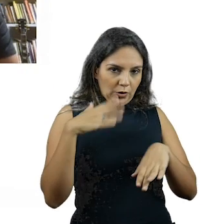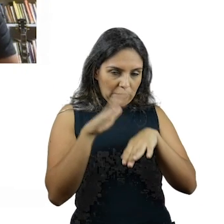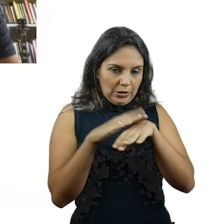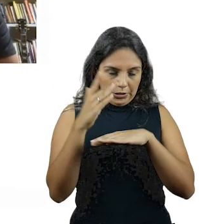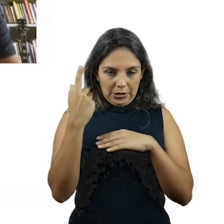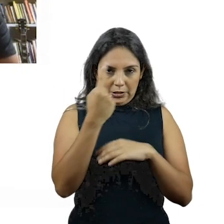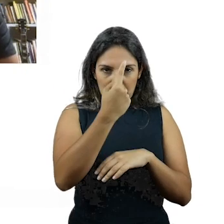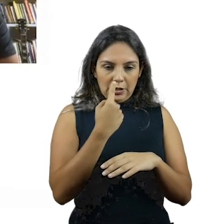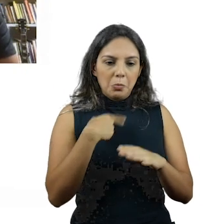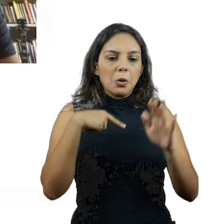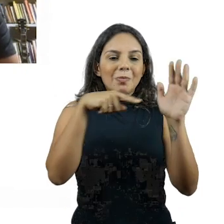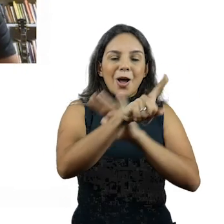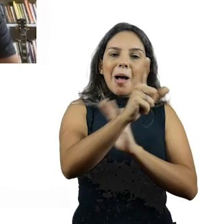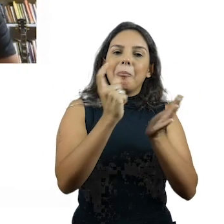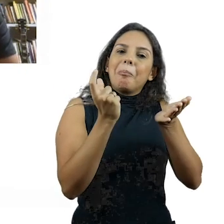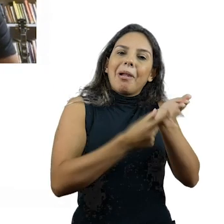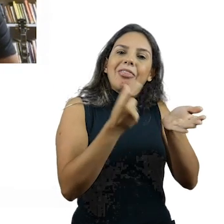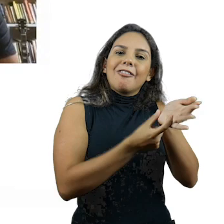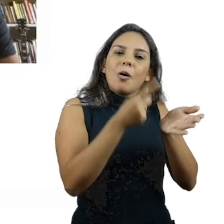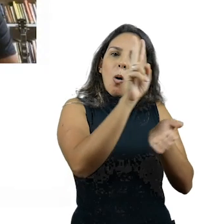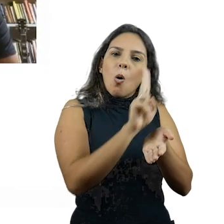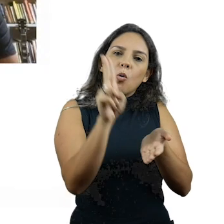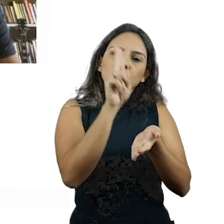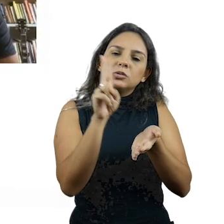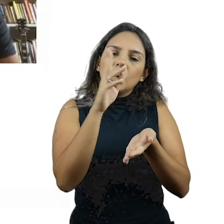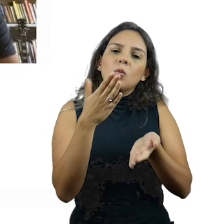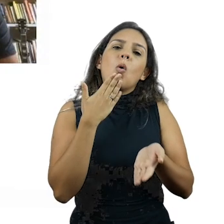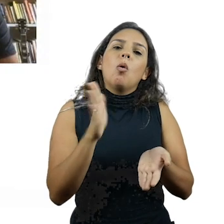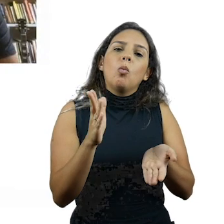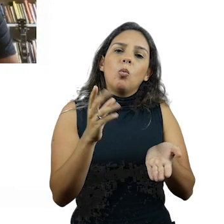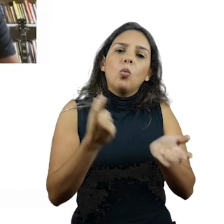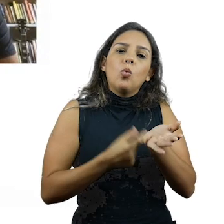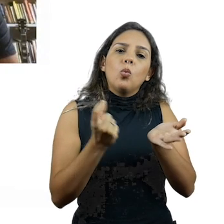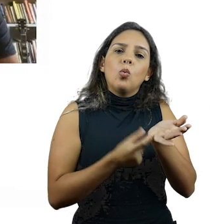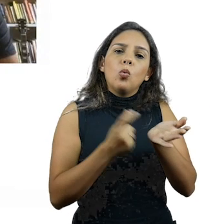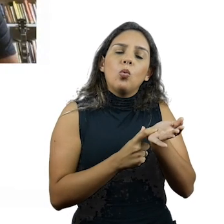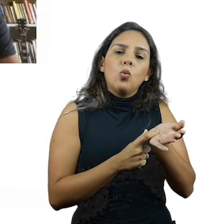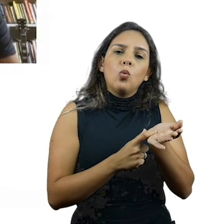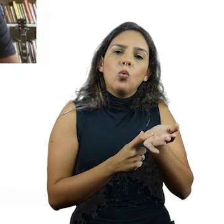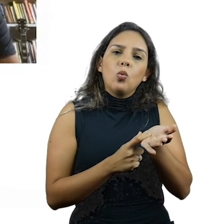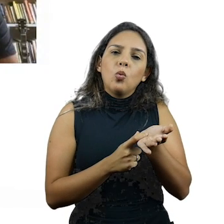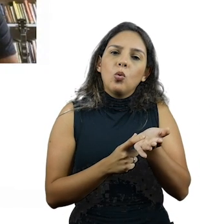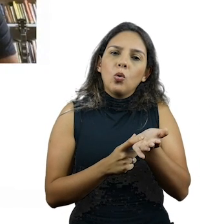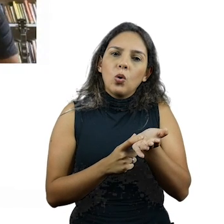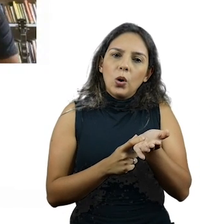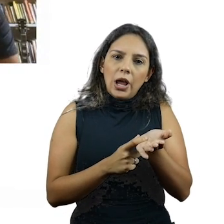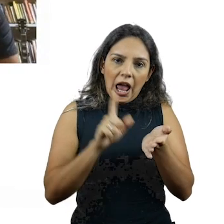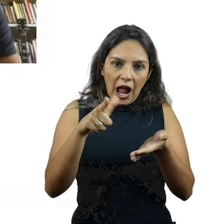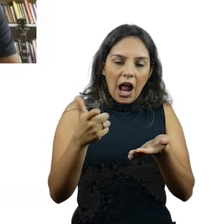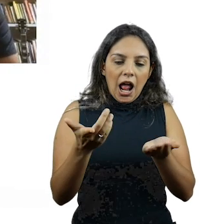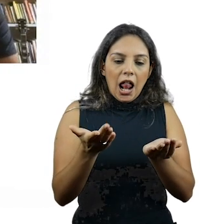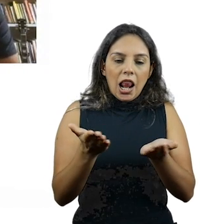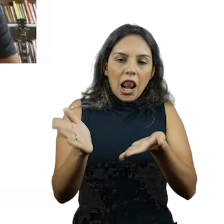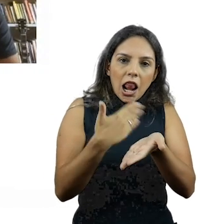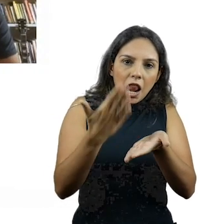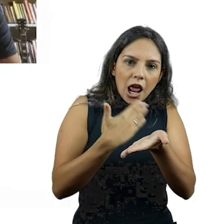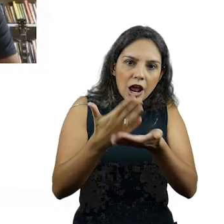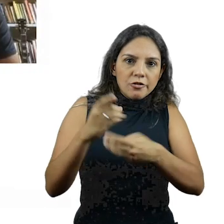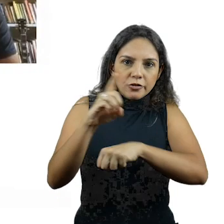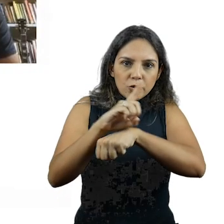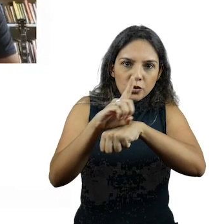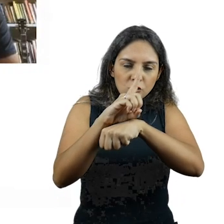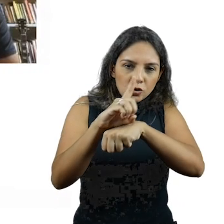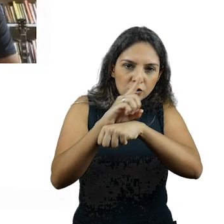Mas, basicamente, o Levir é audiolivro, é vídeo, é e-book, né? Isso, exatamente. Então,